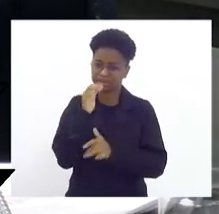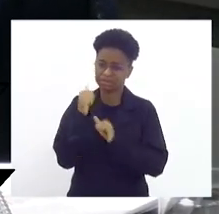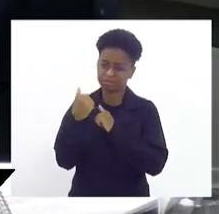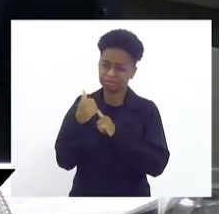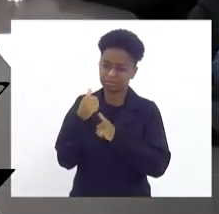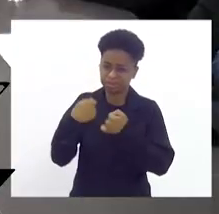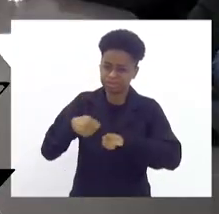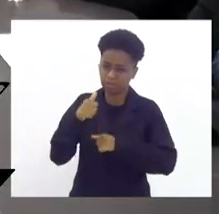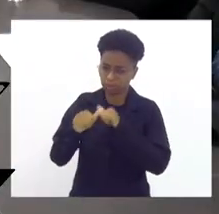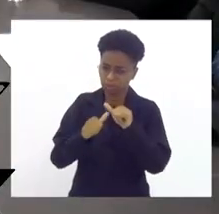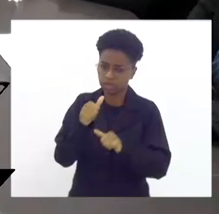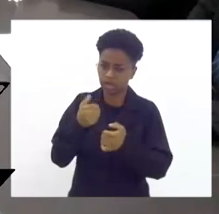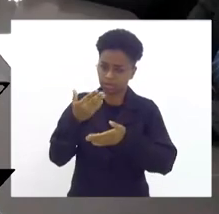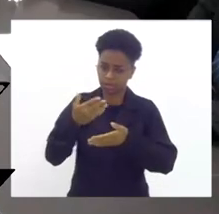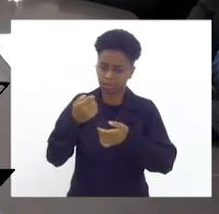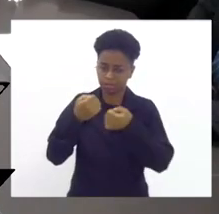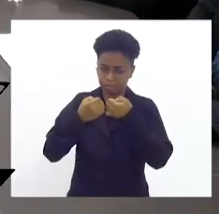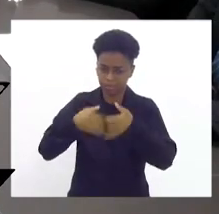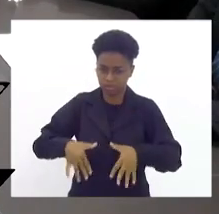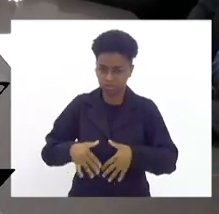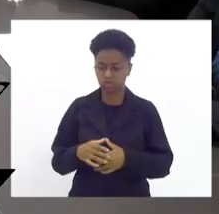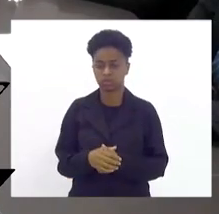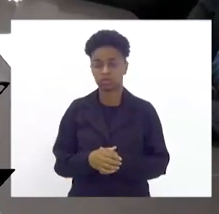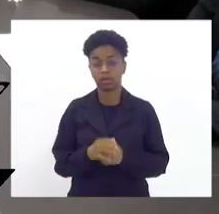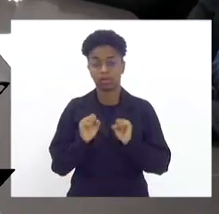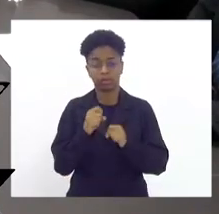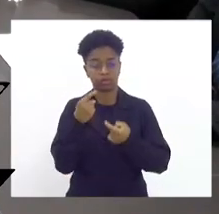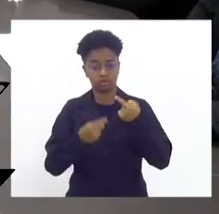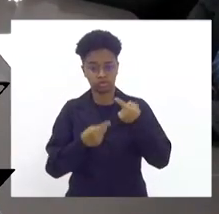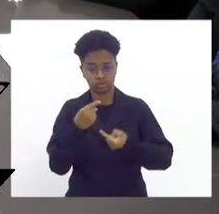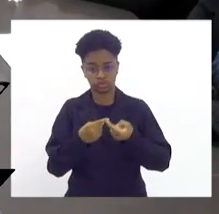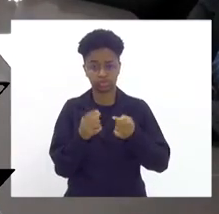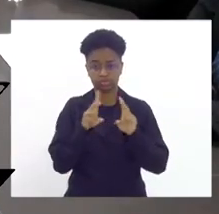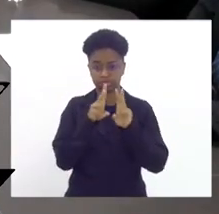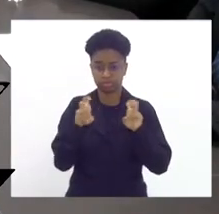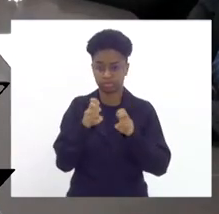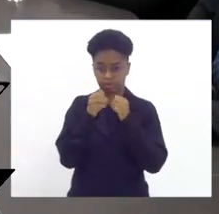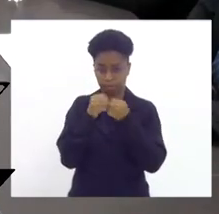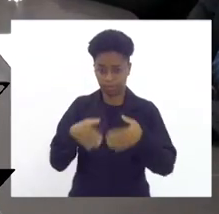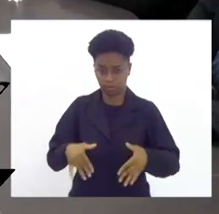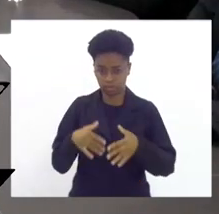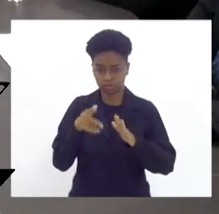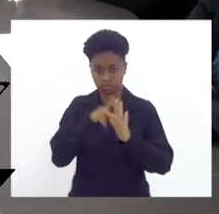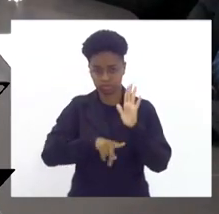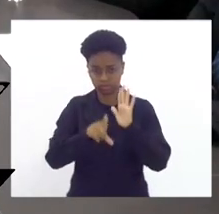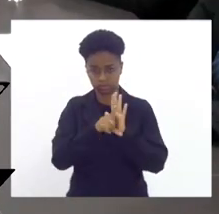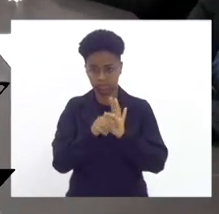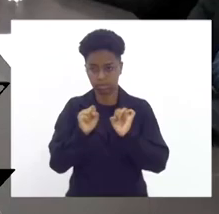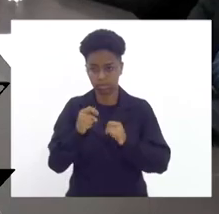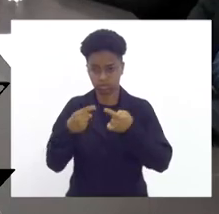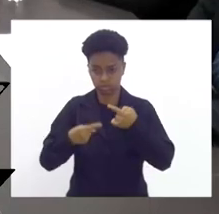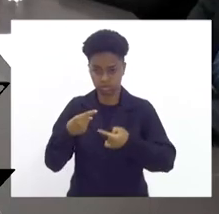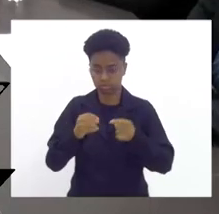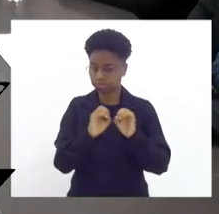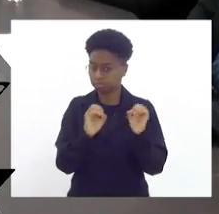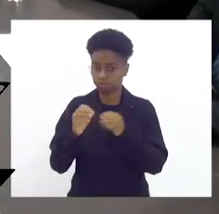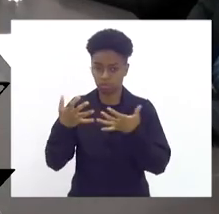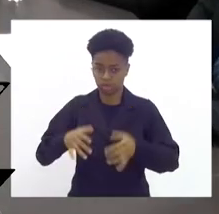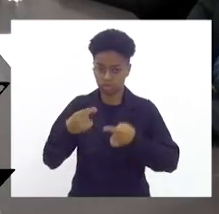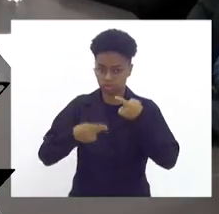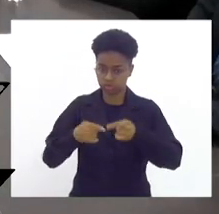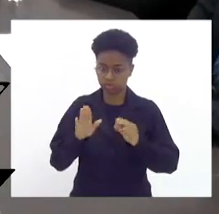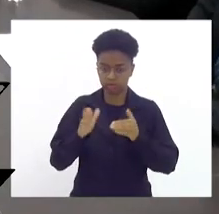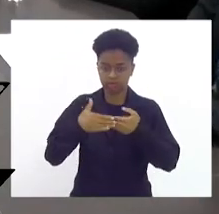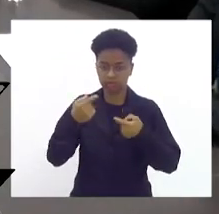prejudicialidade. Então, em discussão, o parecer retificado do relator pela prejudicabilidade. Em discussão, não havendo quem queira discutir,